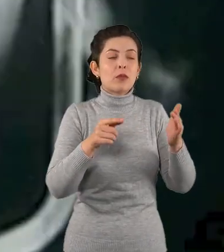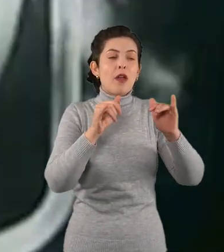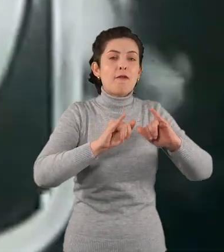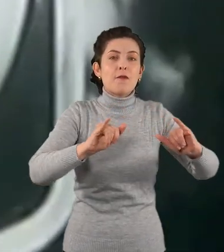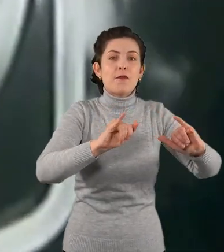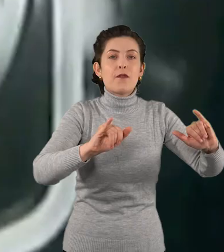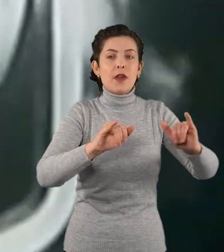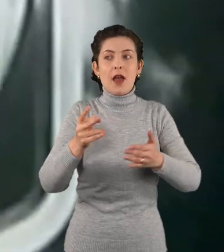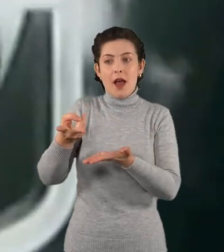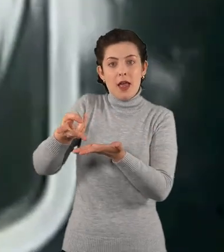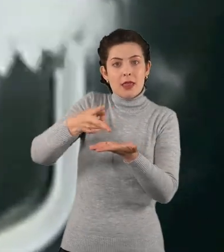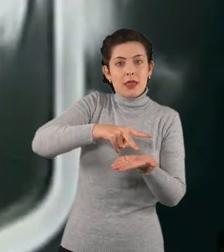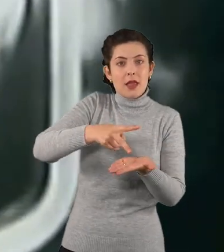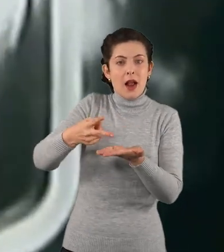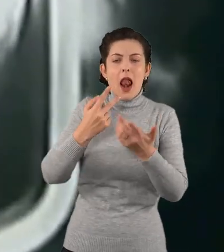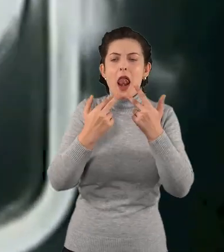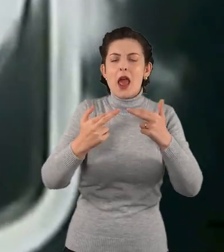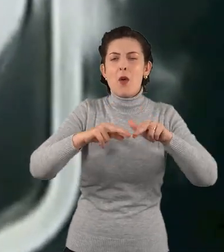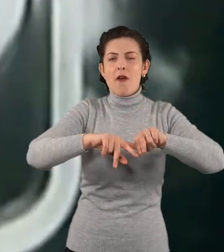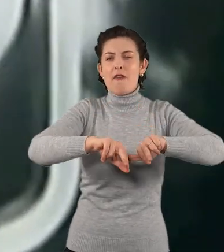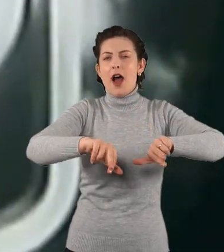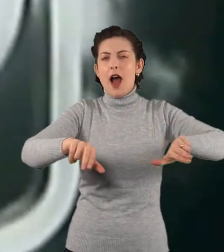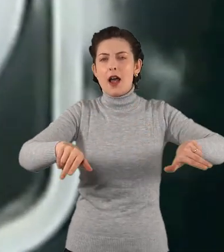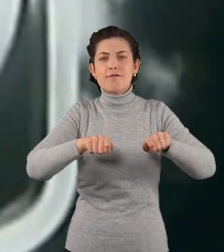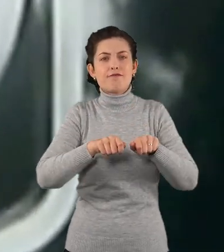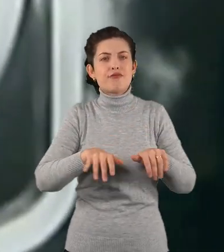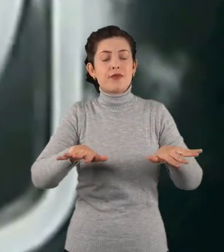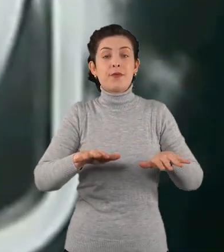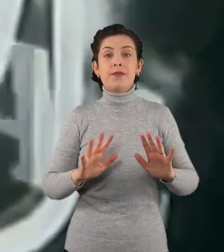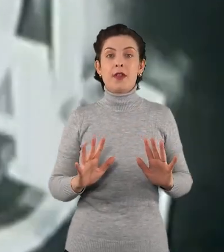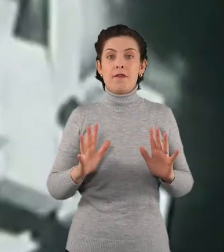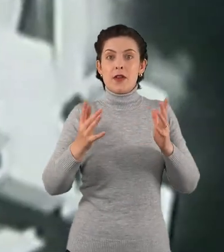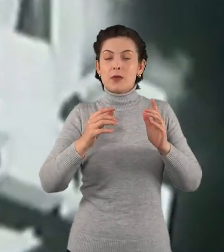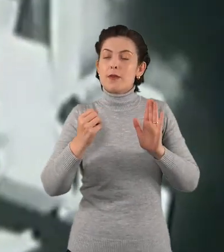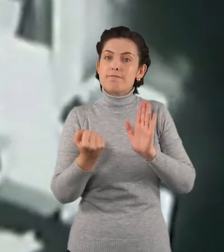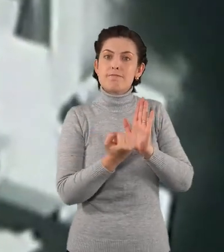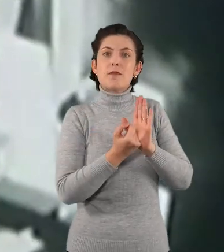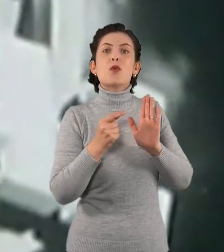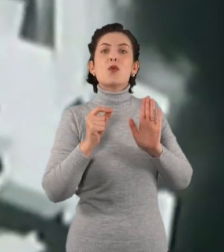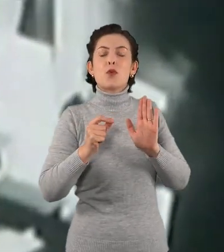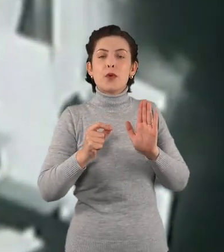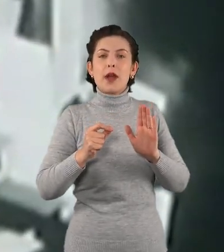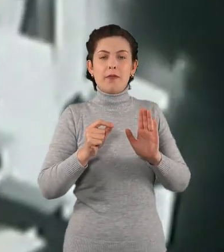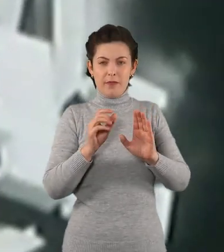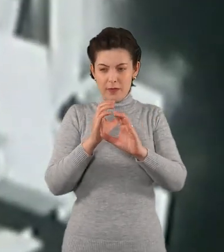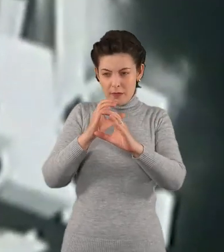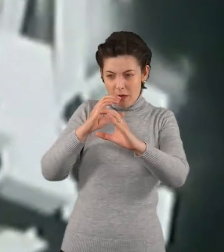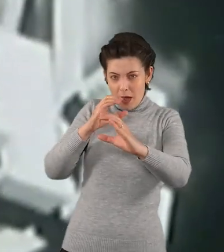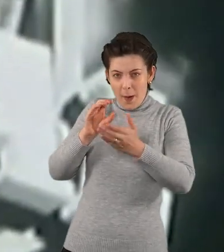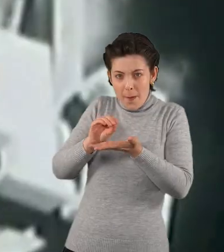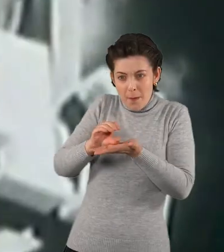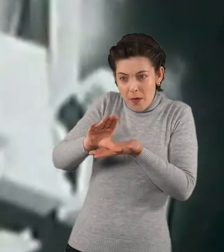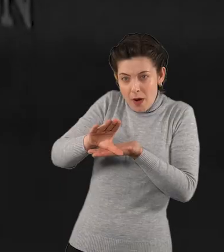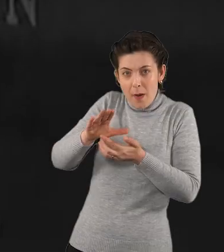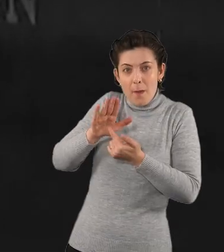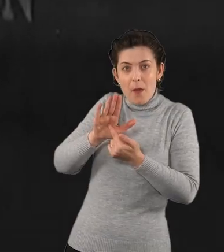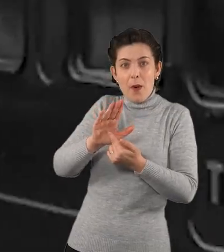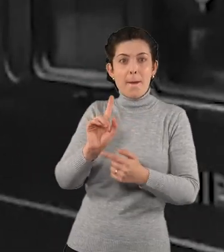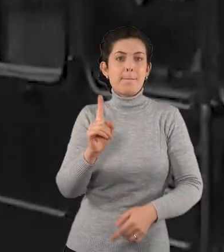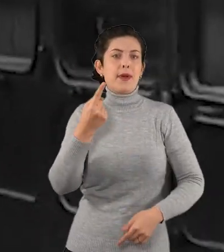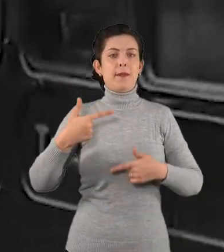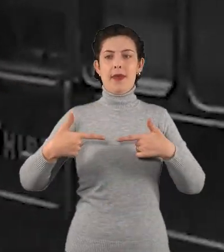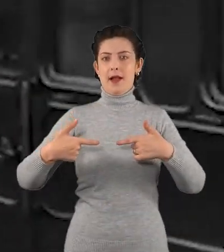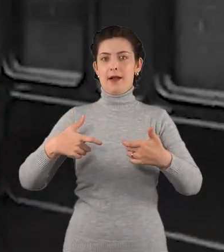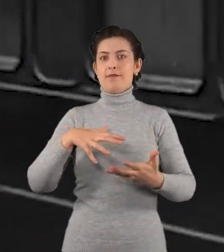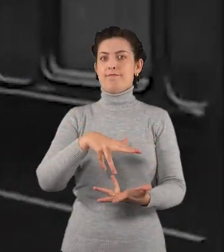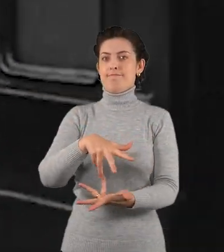Journal, informativo que era traduzido em diversas línguas. Os eventos mais marcantes registrados pelas lentes da companhia Pathé